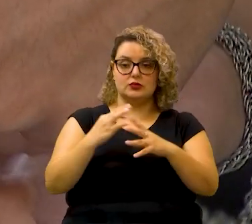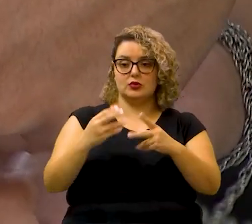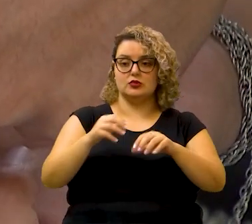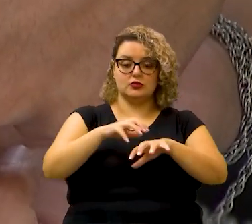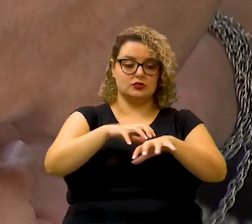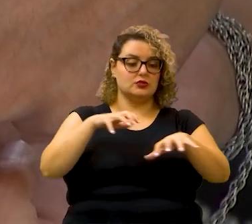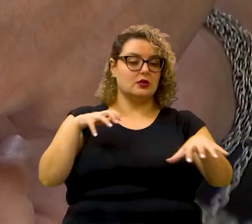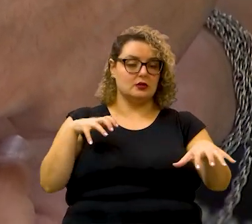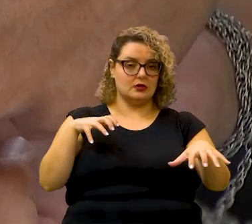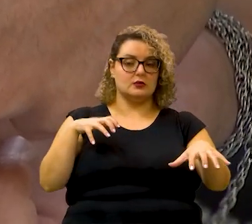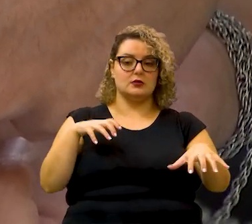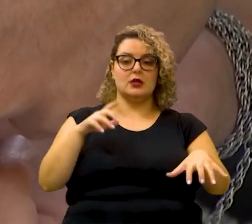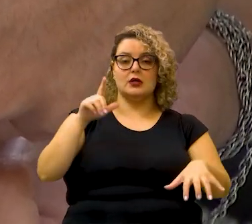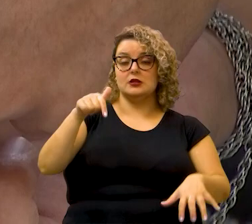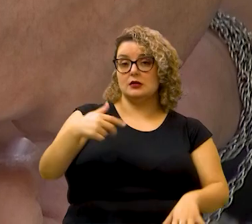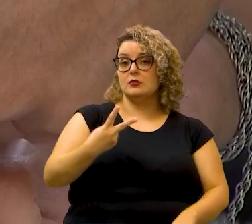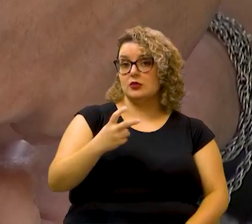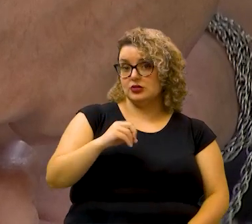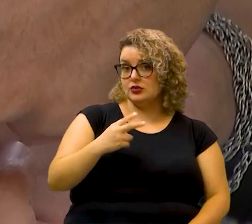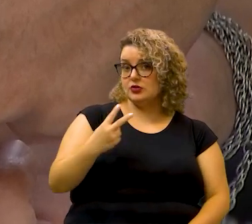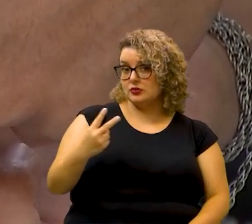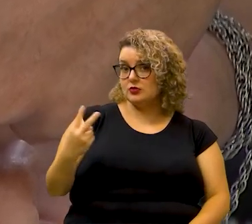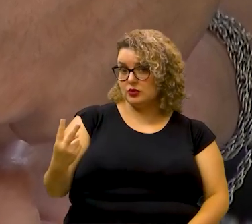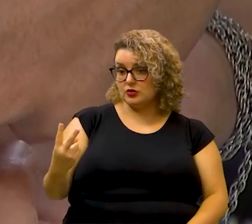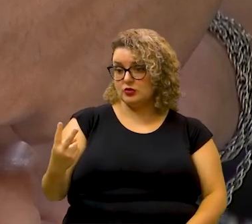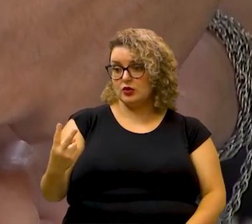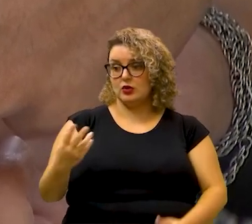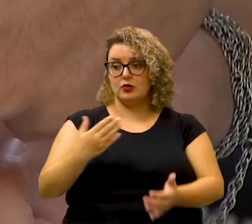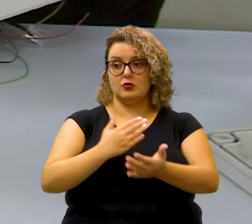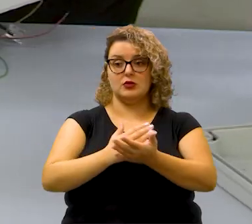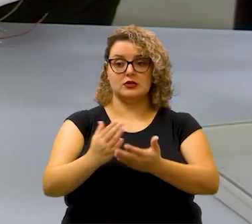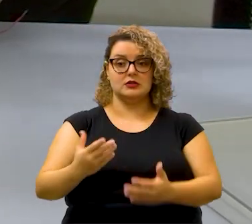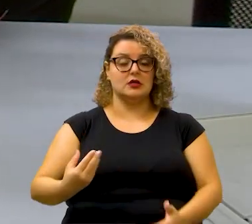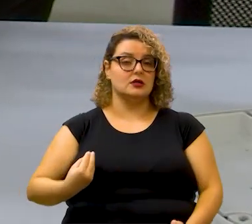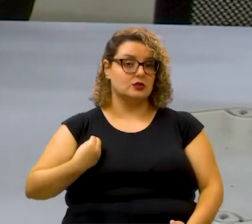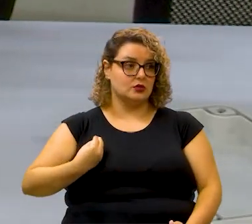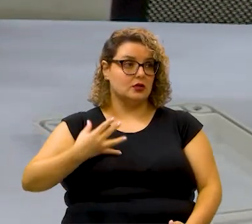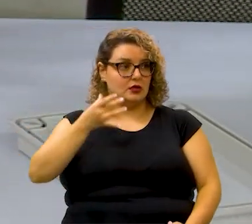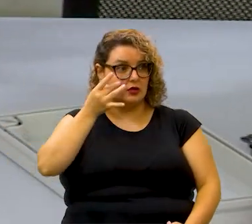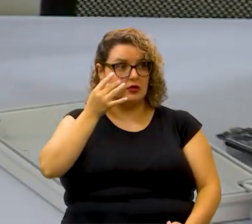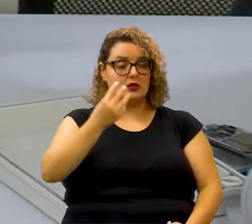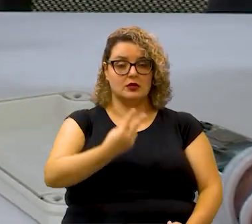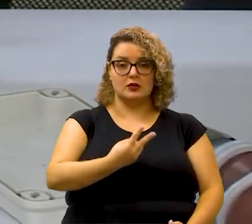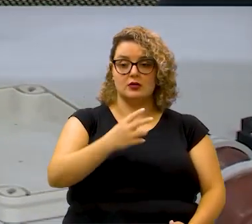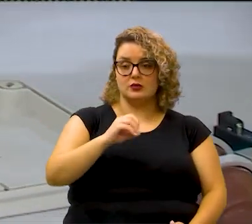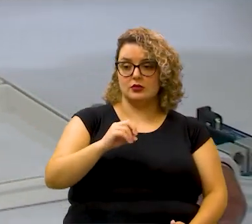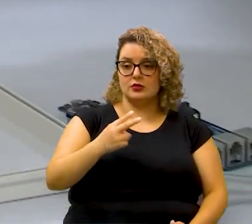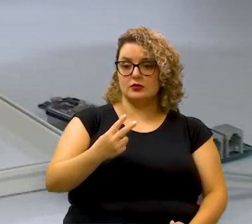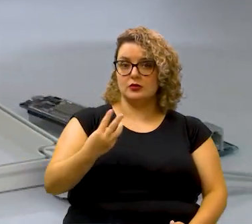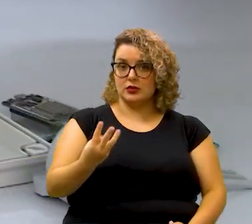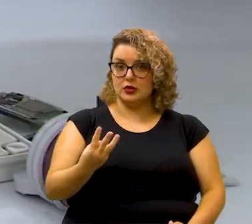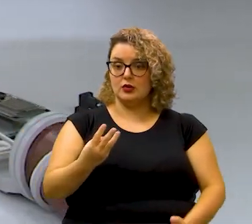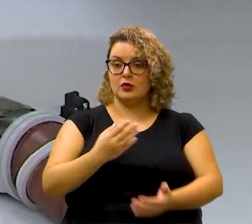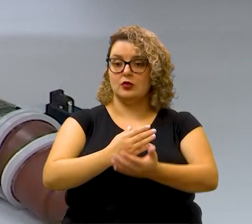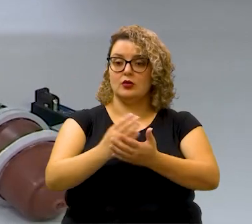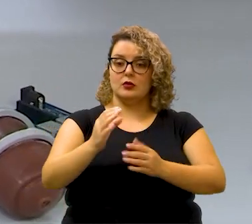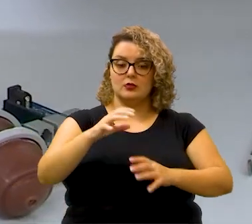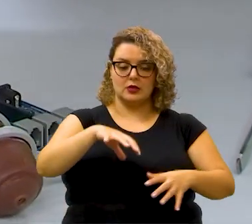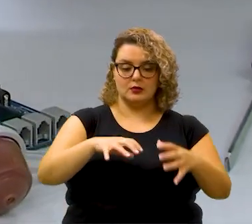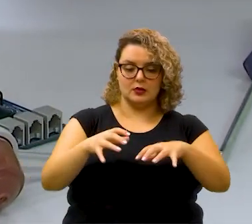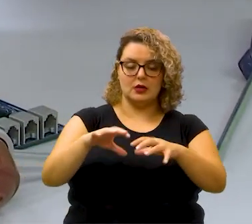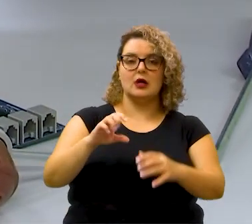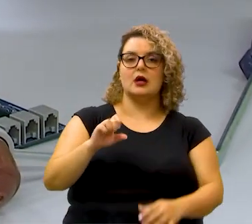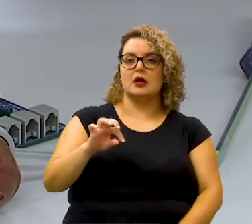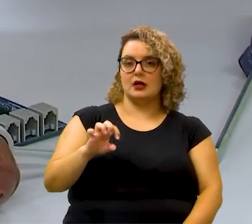remotas. Depois, no ano de 2022, eles começaram a ter as aulas presenciais. No ano de 2023, que foi quando eles começaram a construir